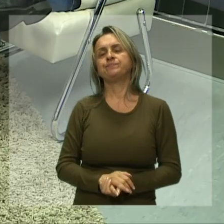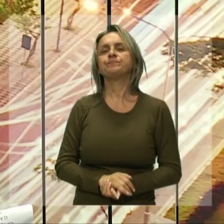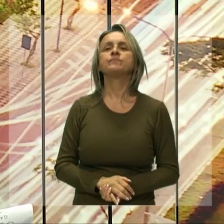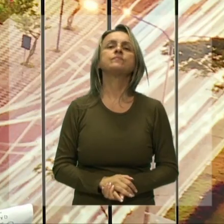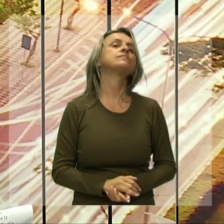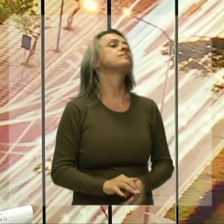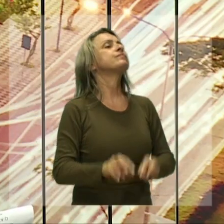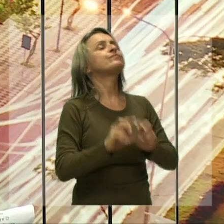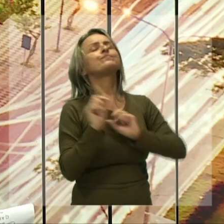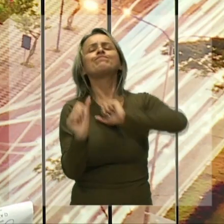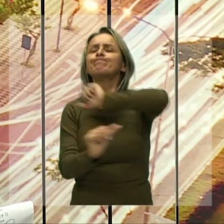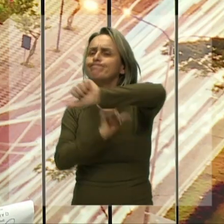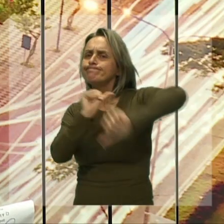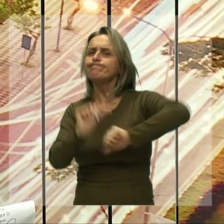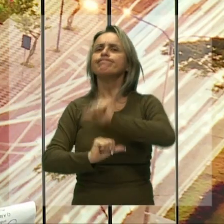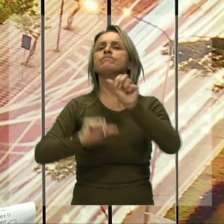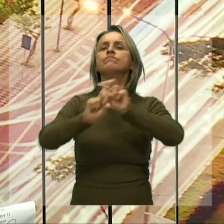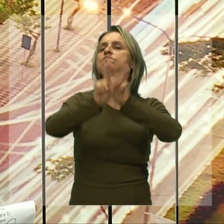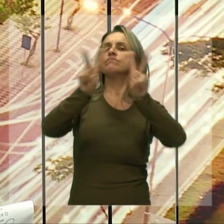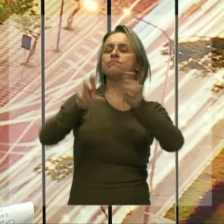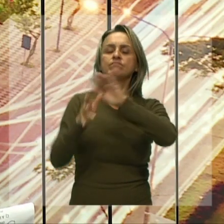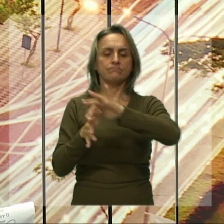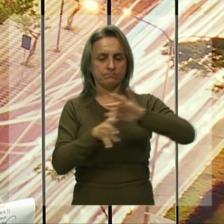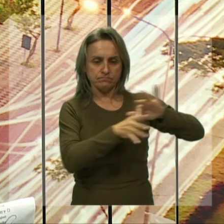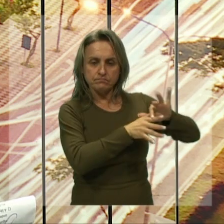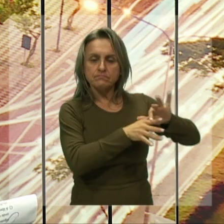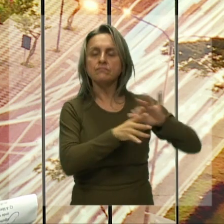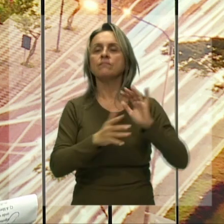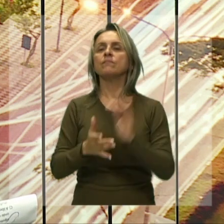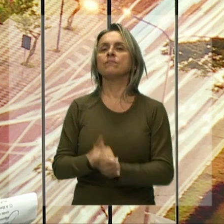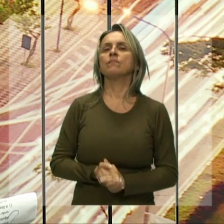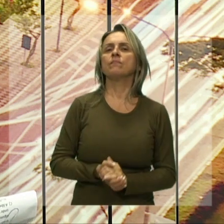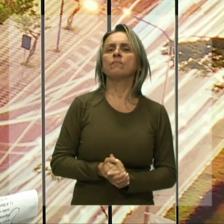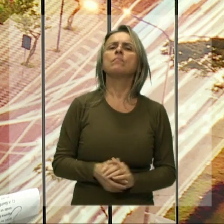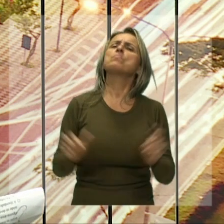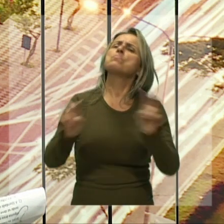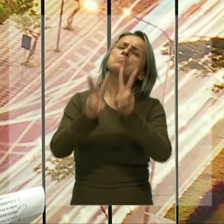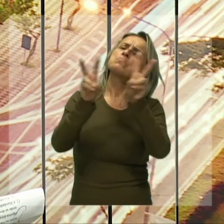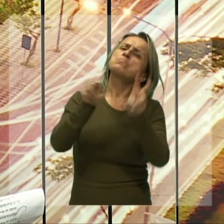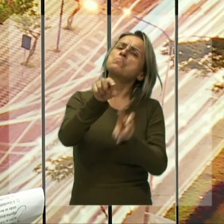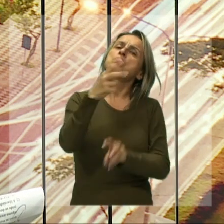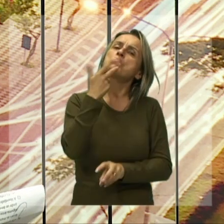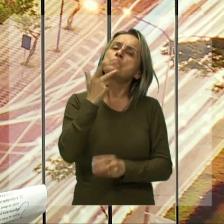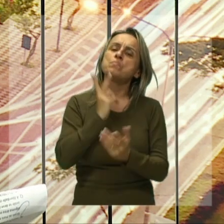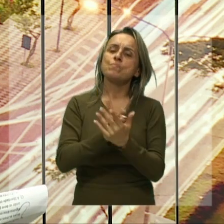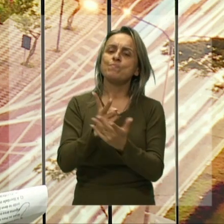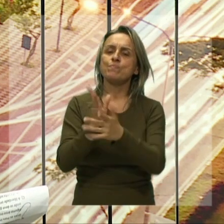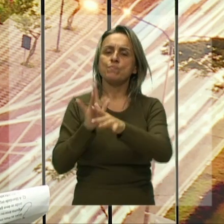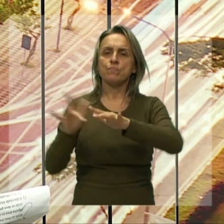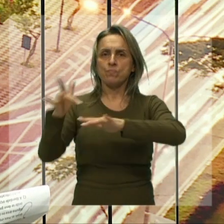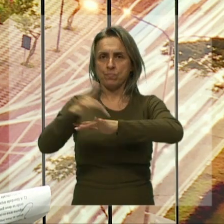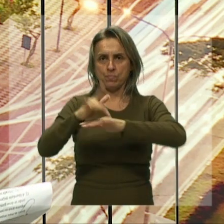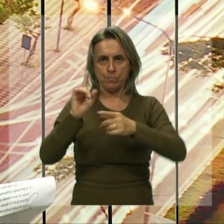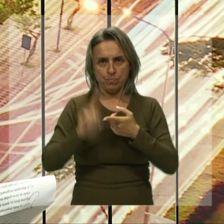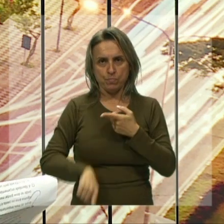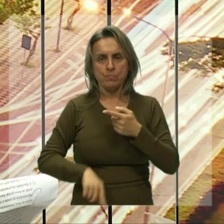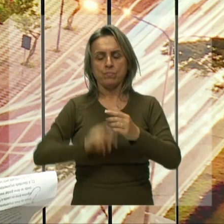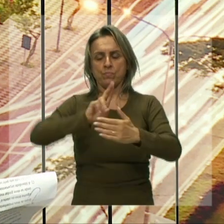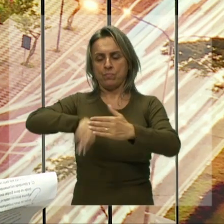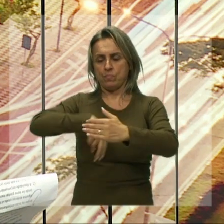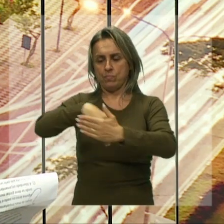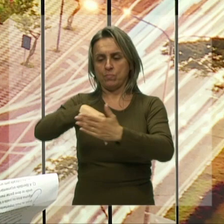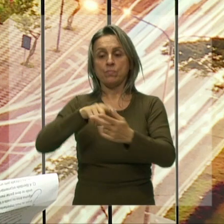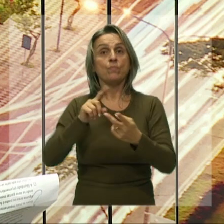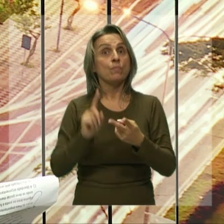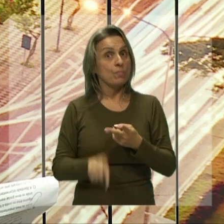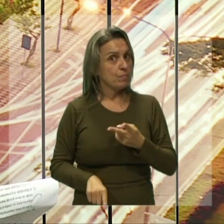uma outra questão que o senhor também tem falado nas redes sociais, no uso da tribuna, é com relação à